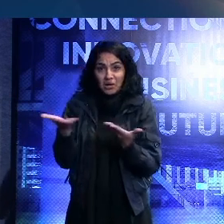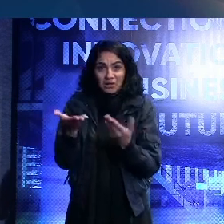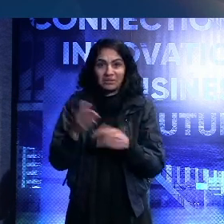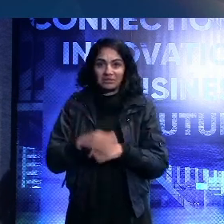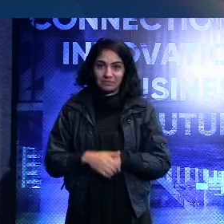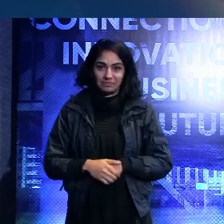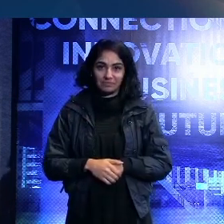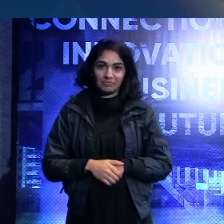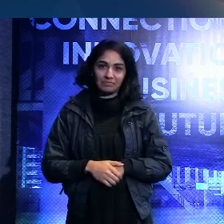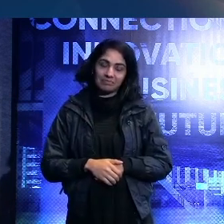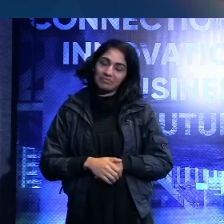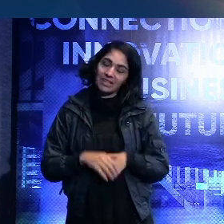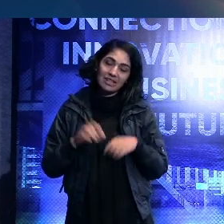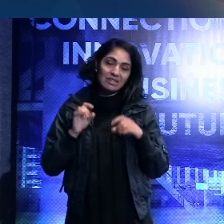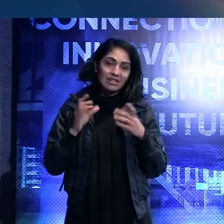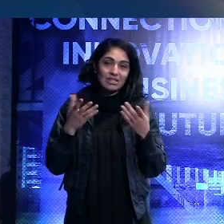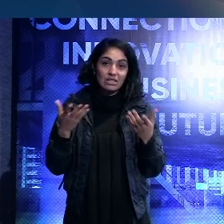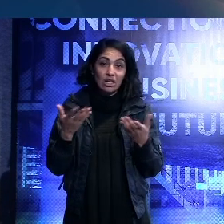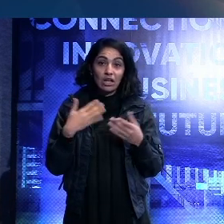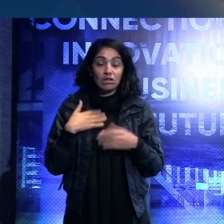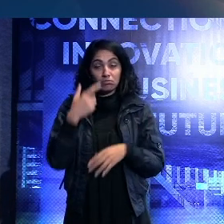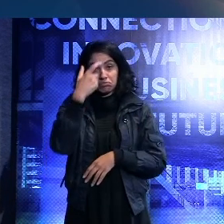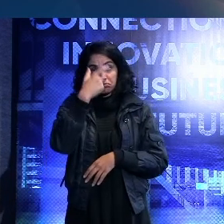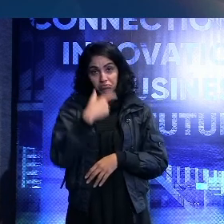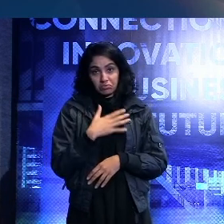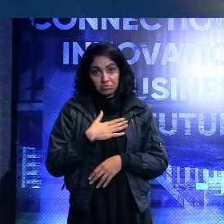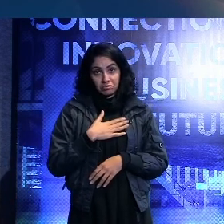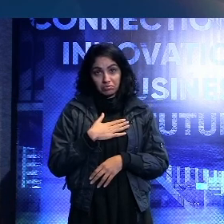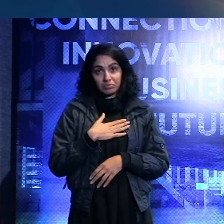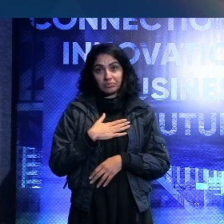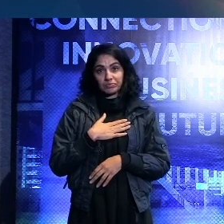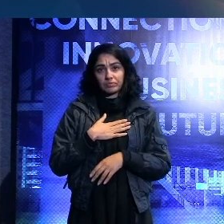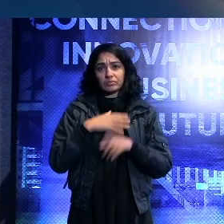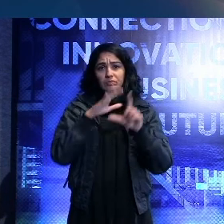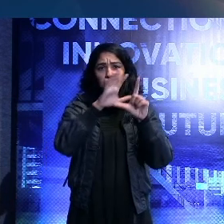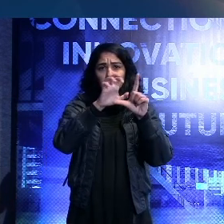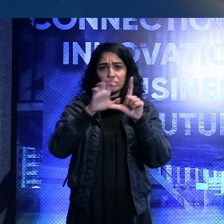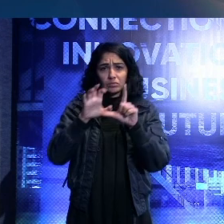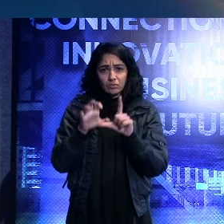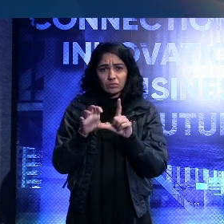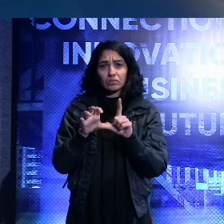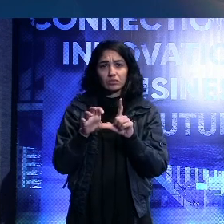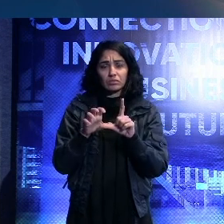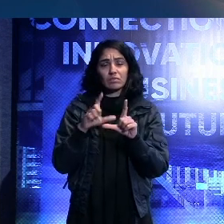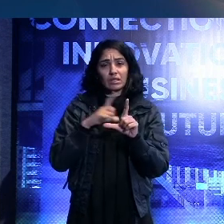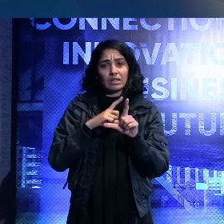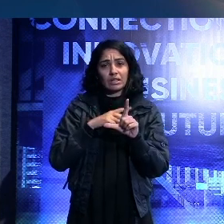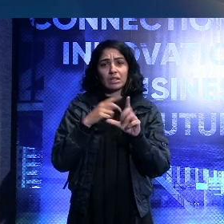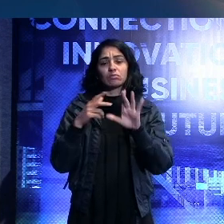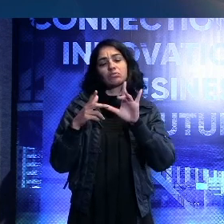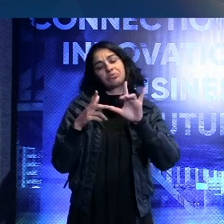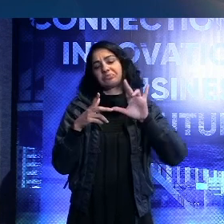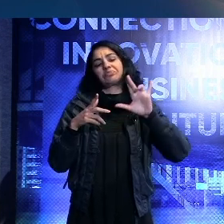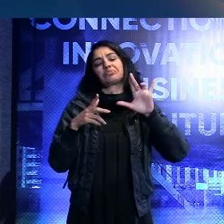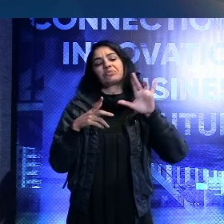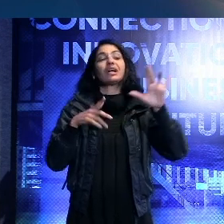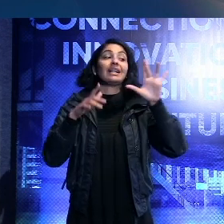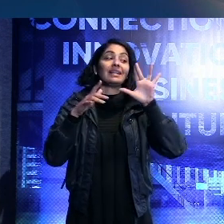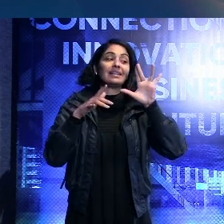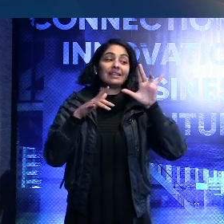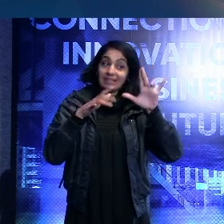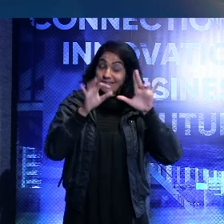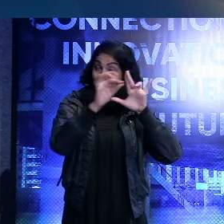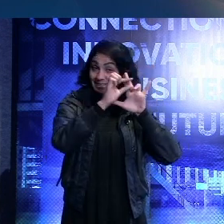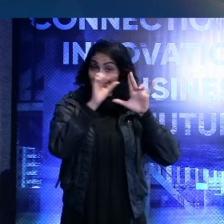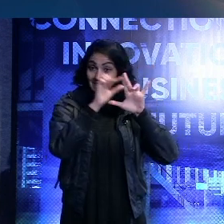Bom, e é isso aí, falando um pouquinho de mim. Tem um QR Code que aqui cortou um pouquinho, mas é o QR Code do meu LinkedIn. Não sei se a gente consegue ajustar a tela,